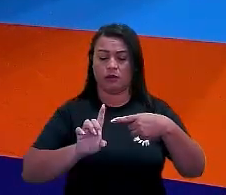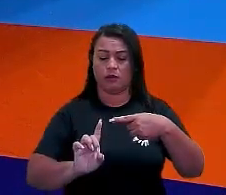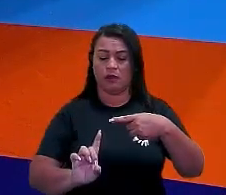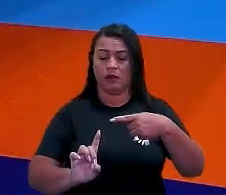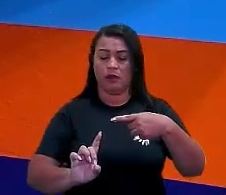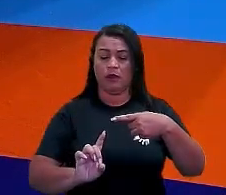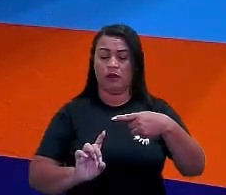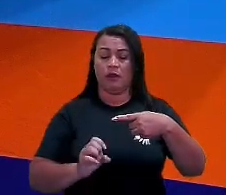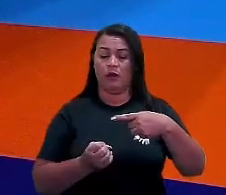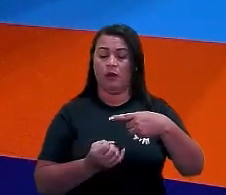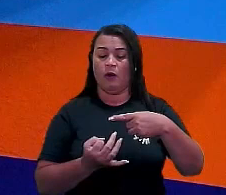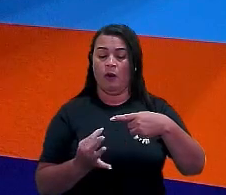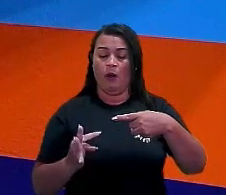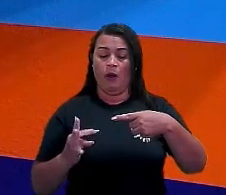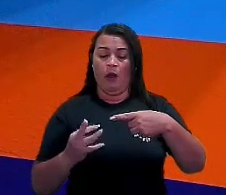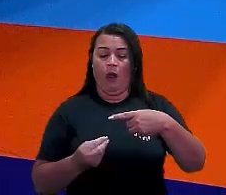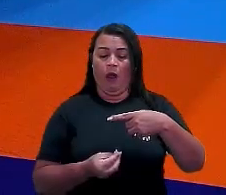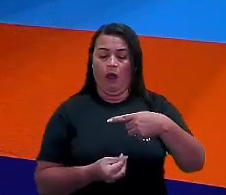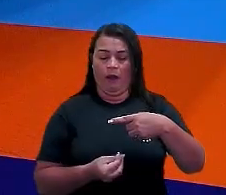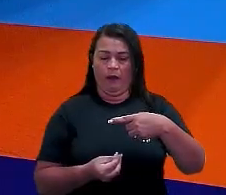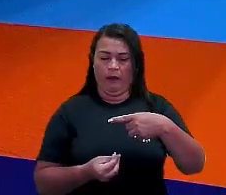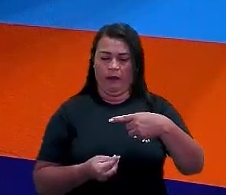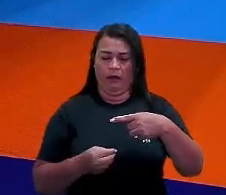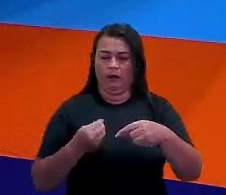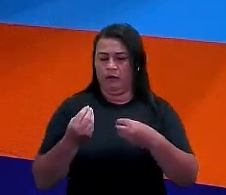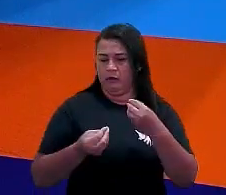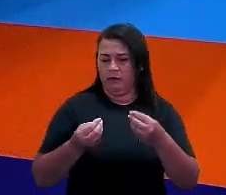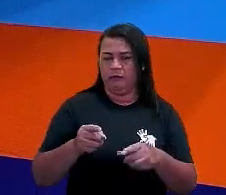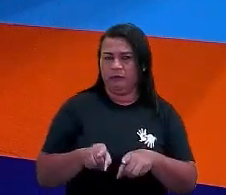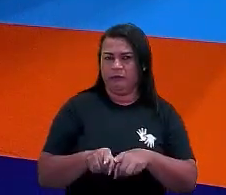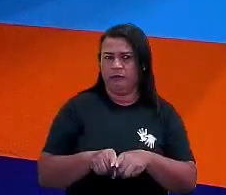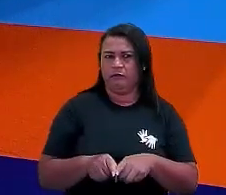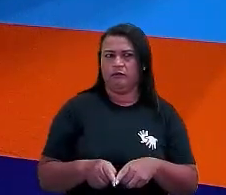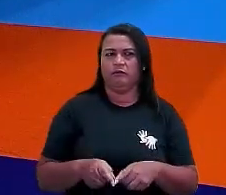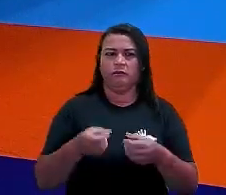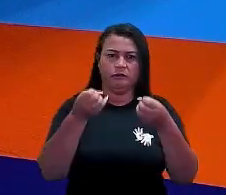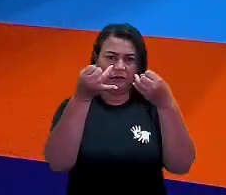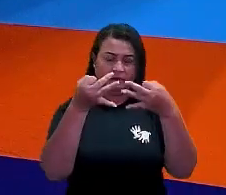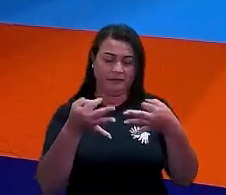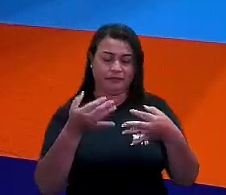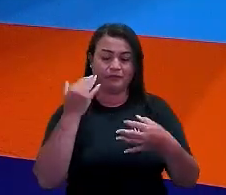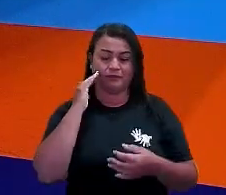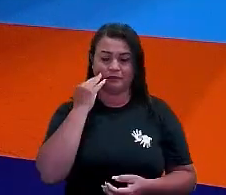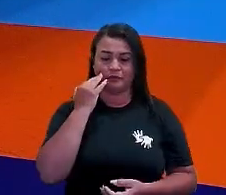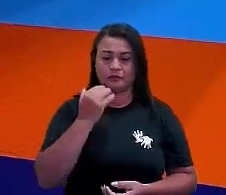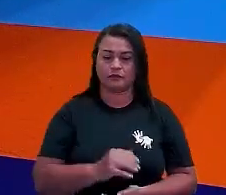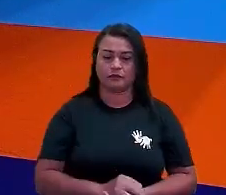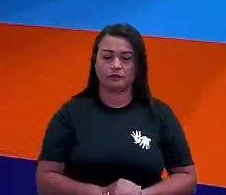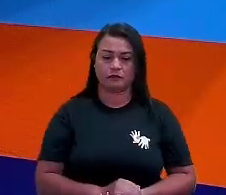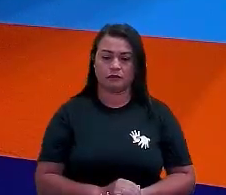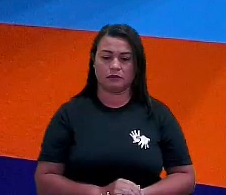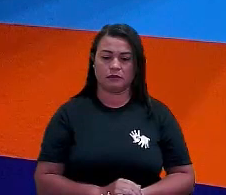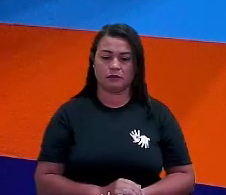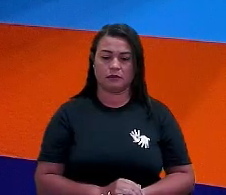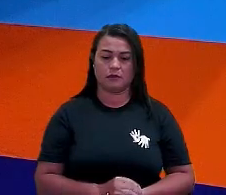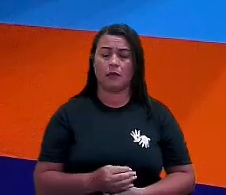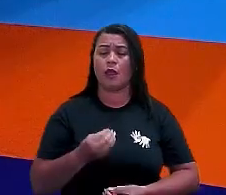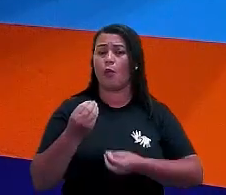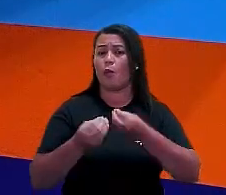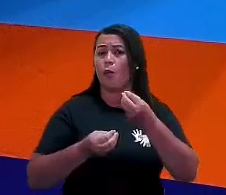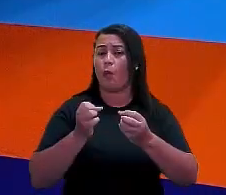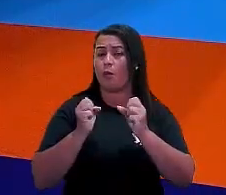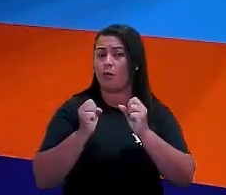partes o todo foi dividido. Então, foi basicamente isso que eu acabei de explicar, Tá certo, gente? E aí, onde é que a